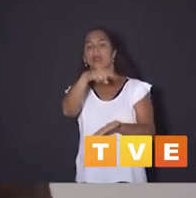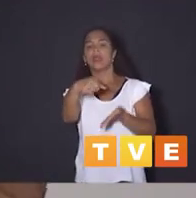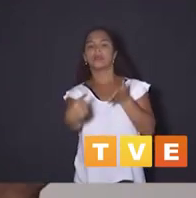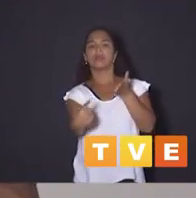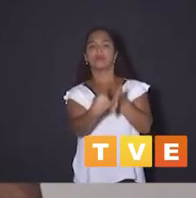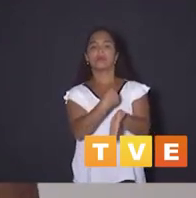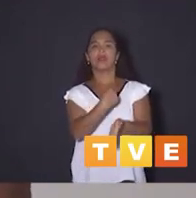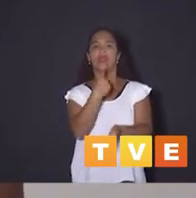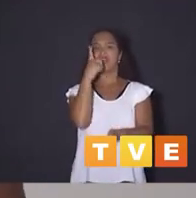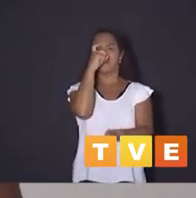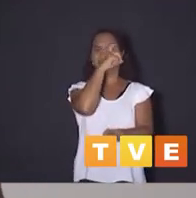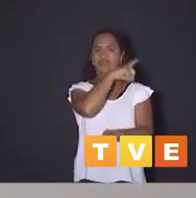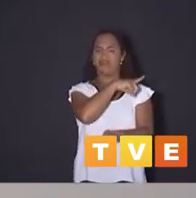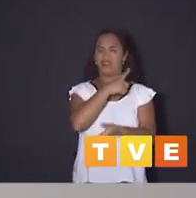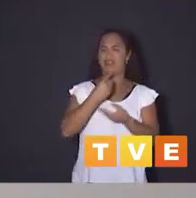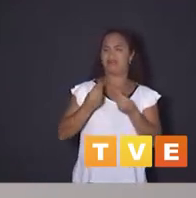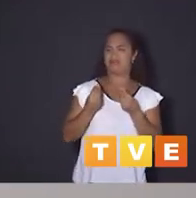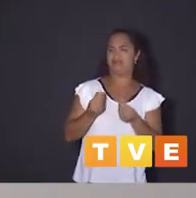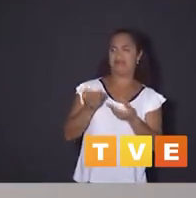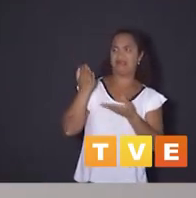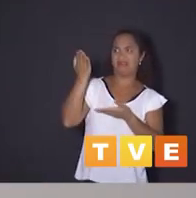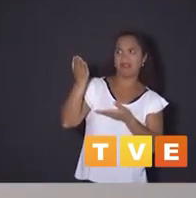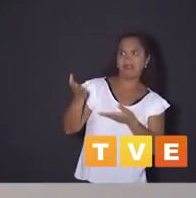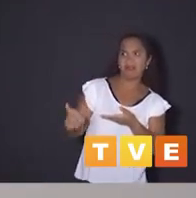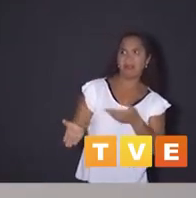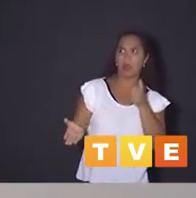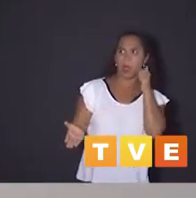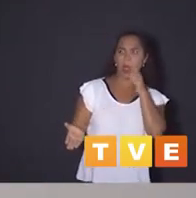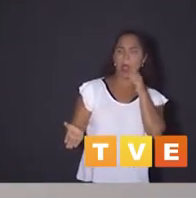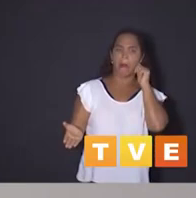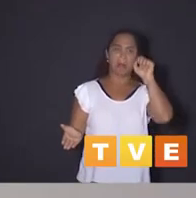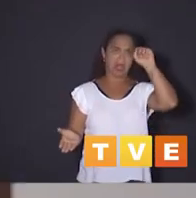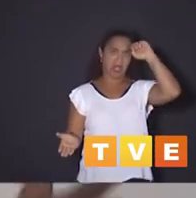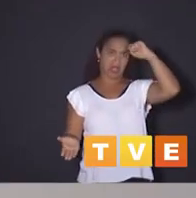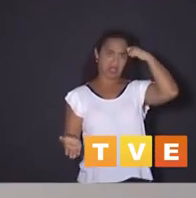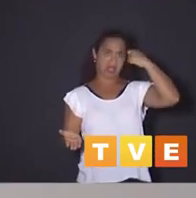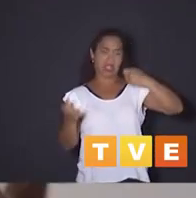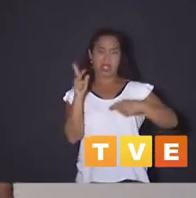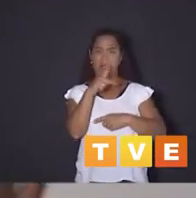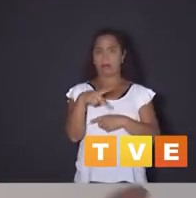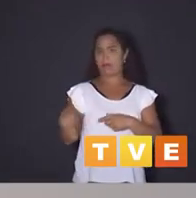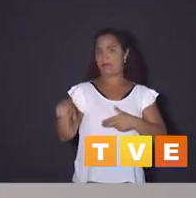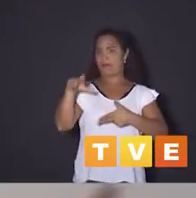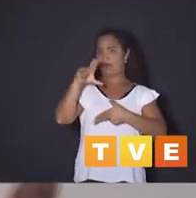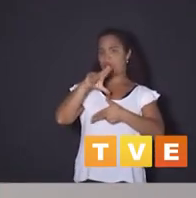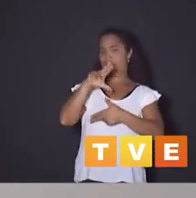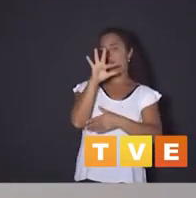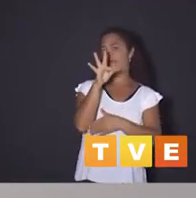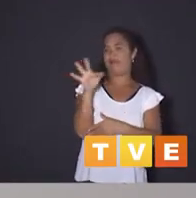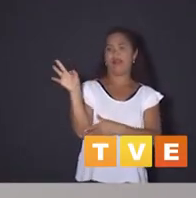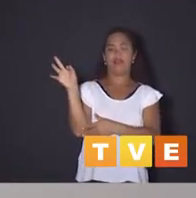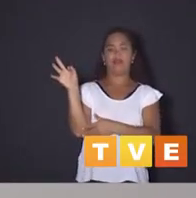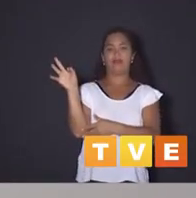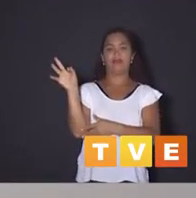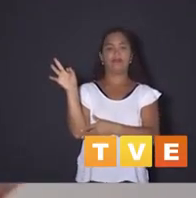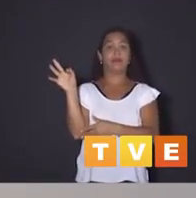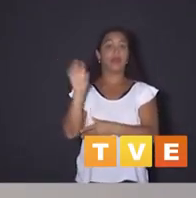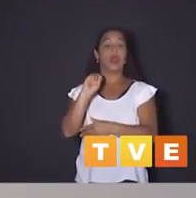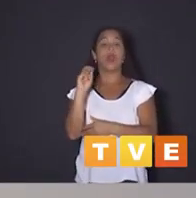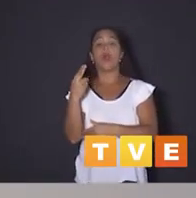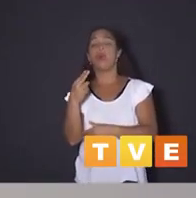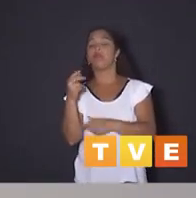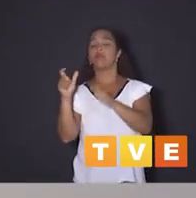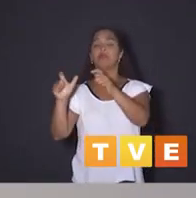entender que com essa aparência eu sou professora da universidade federal ou em outros espaços de expressão artística aqui não é essa